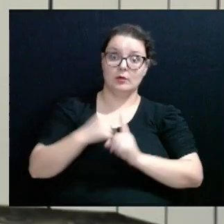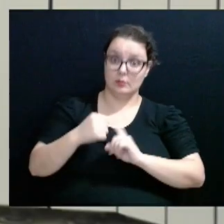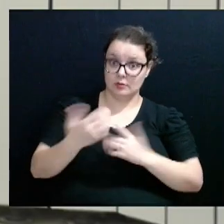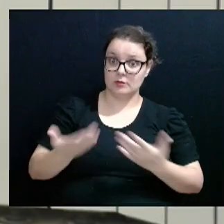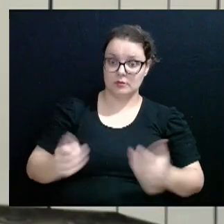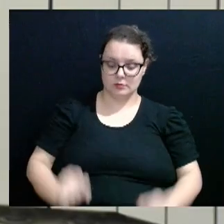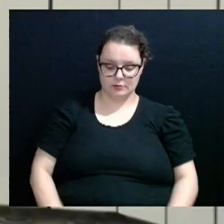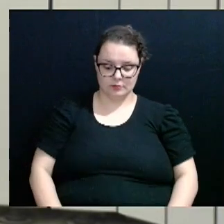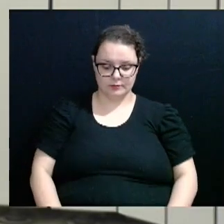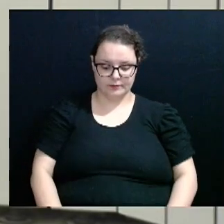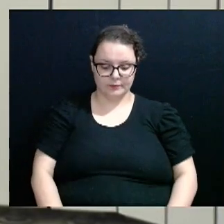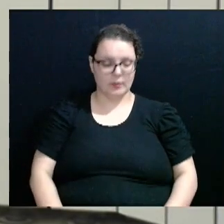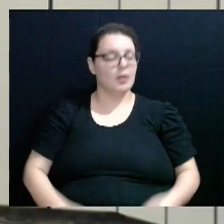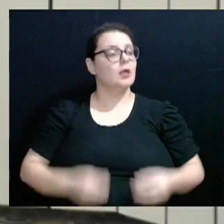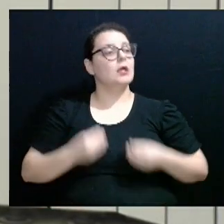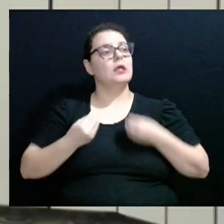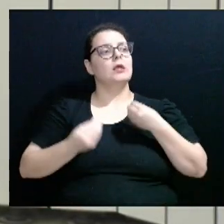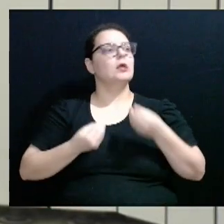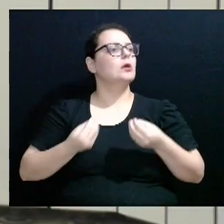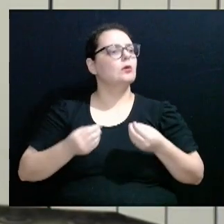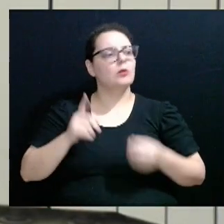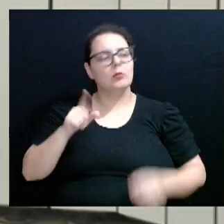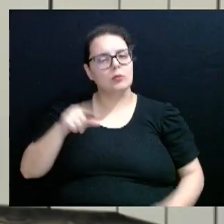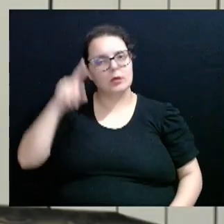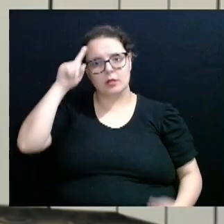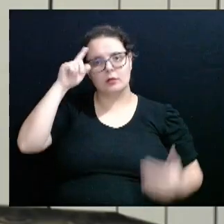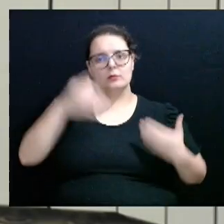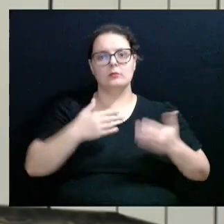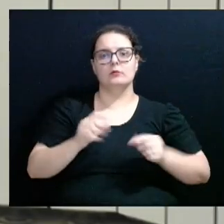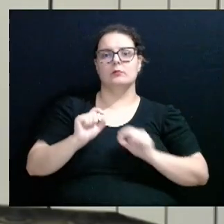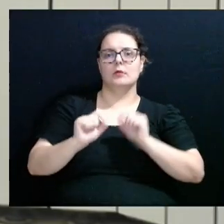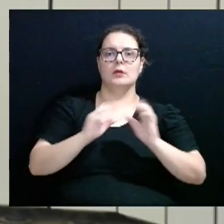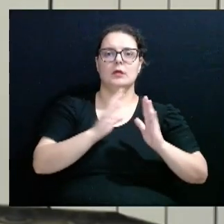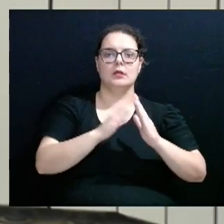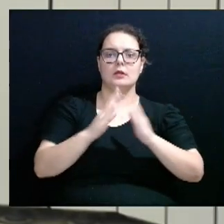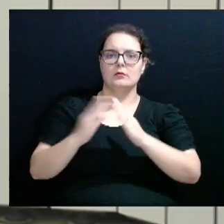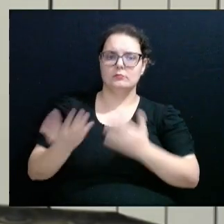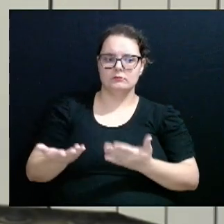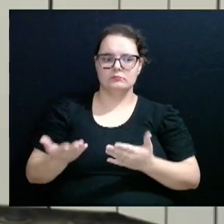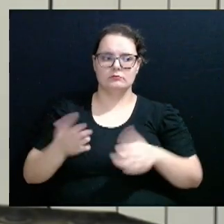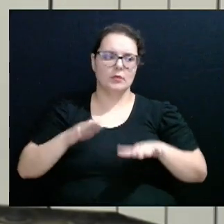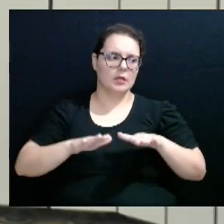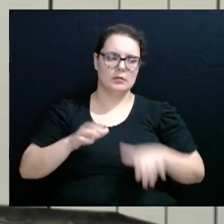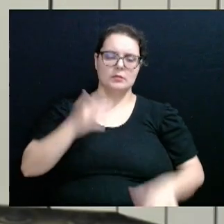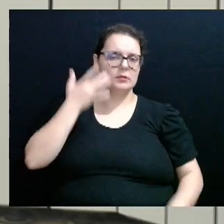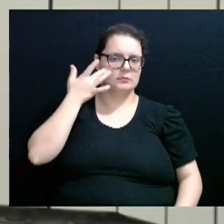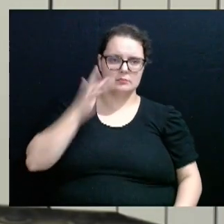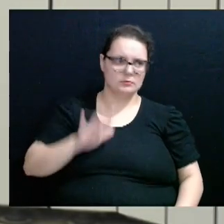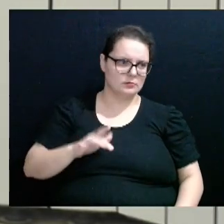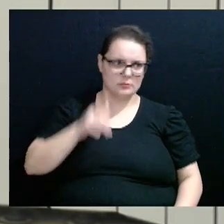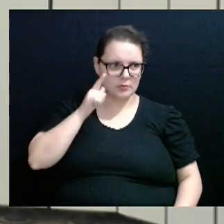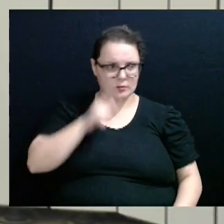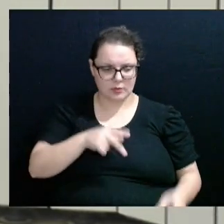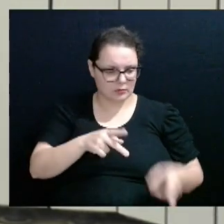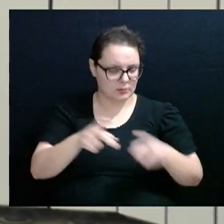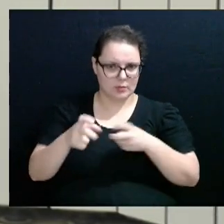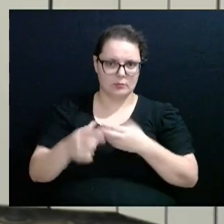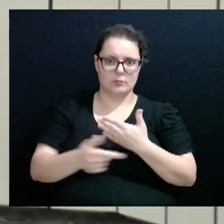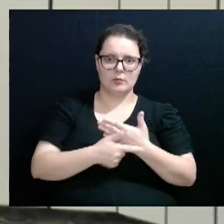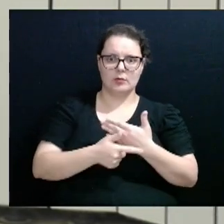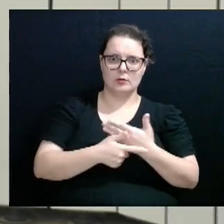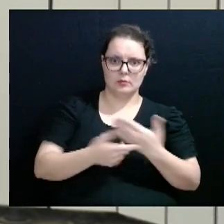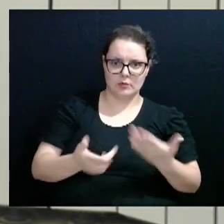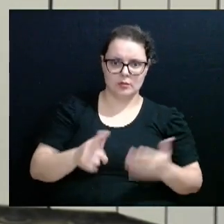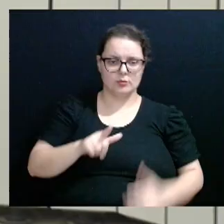que é esse jornalismo na prática? Para quem está em casa e às vezes não consegue enxergar esse papel do jornalista